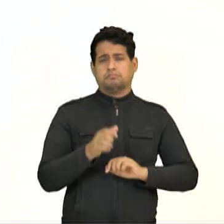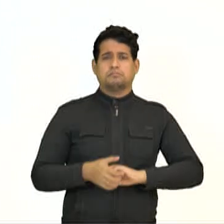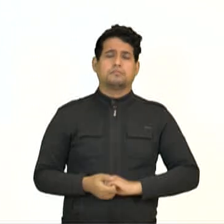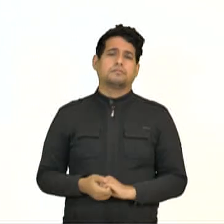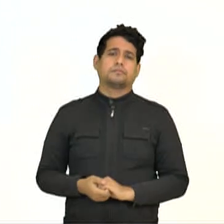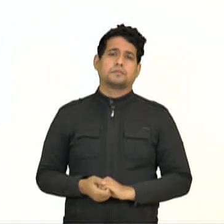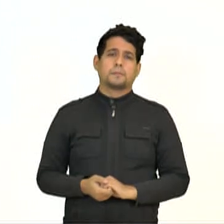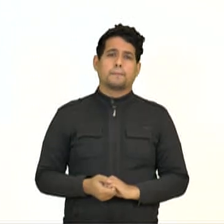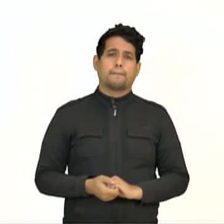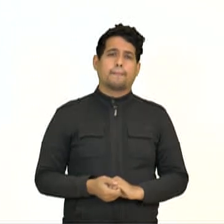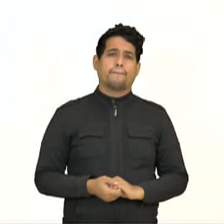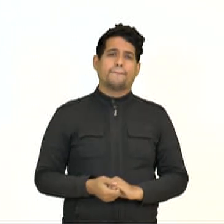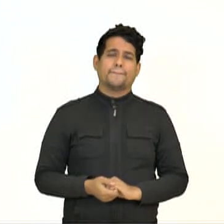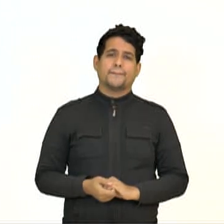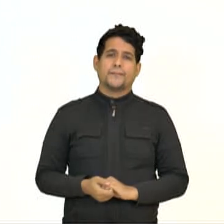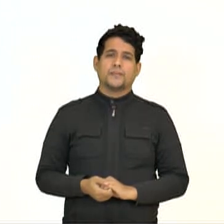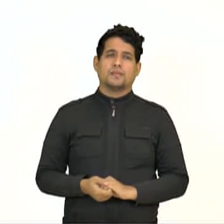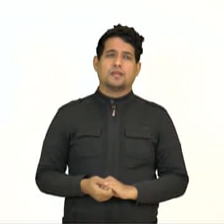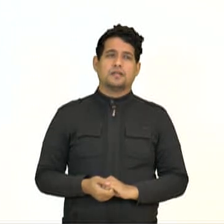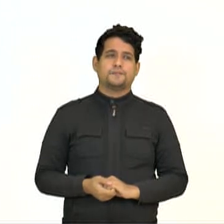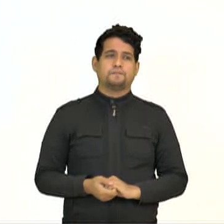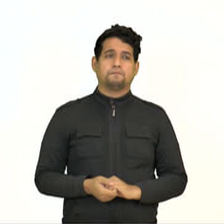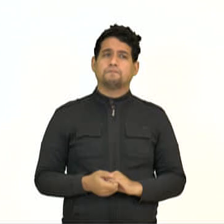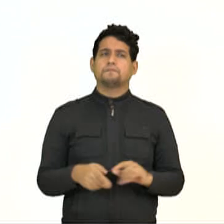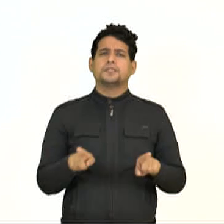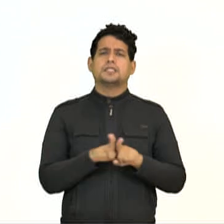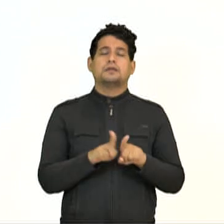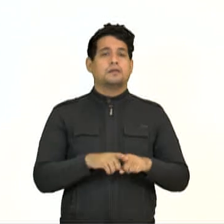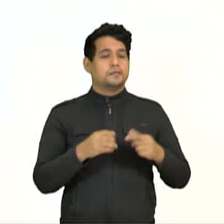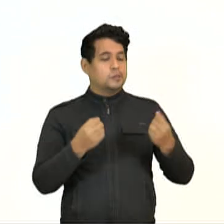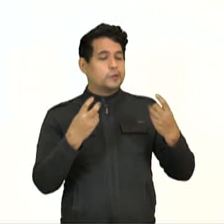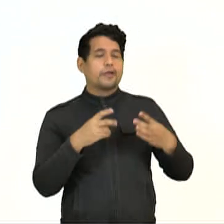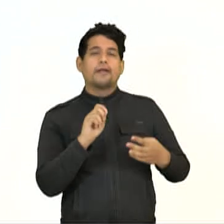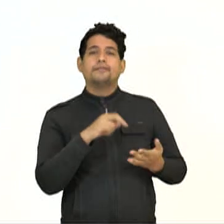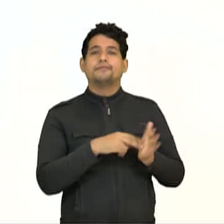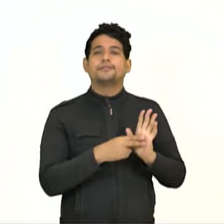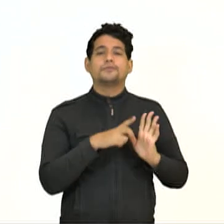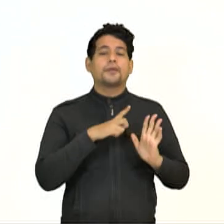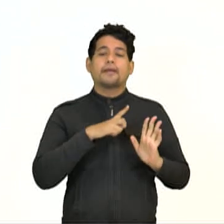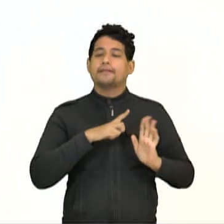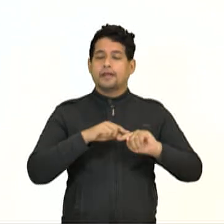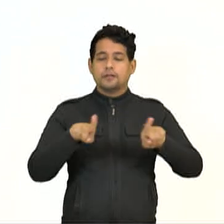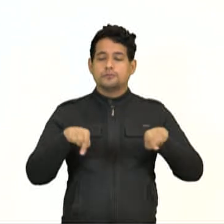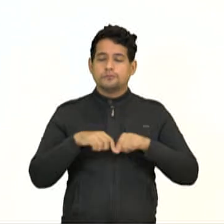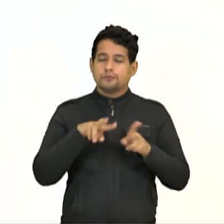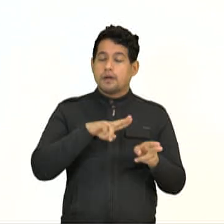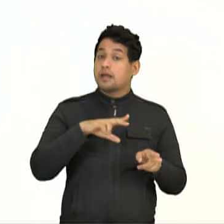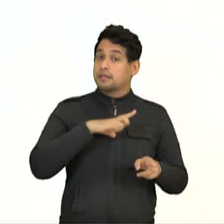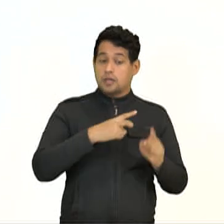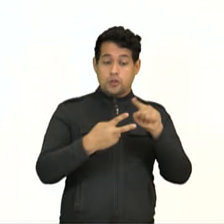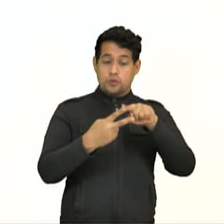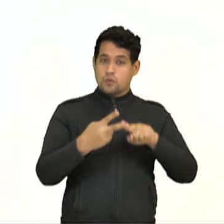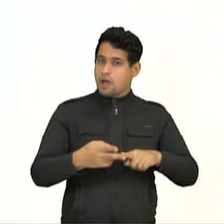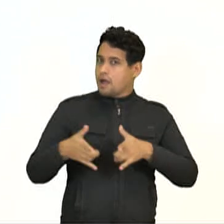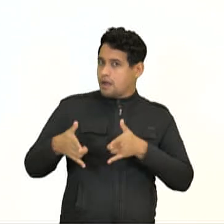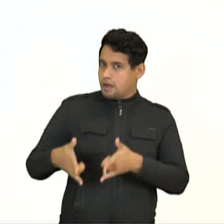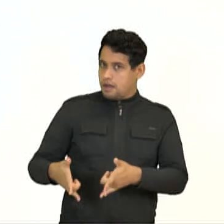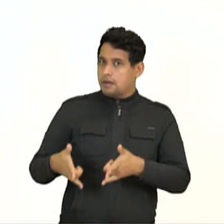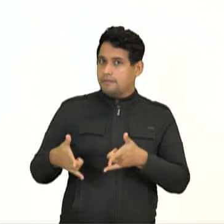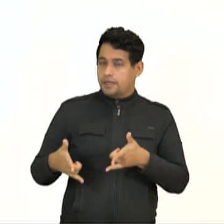answer, bedroom, tá perfeito. E aí, o que ela fala sobre mobília? Ela fala que tem 2